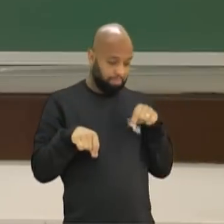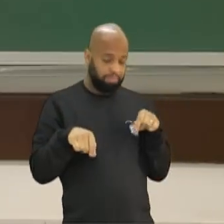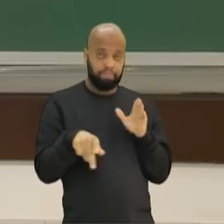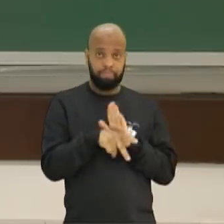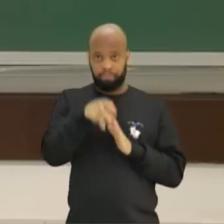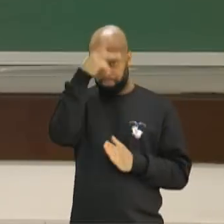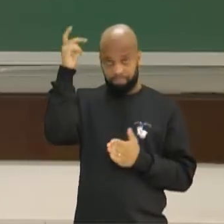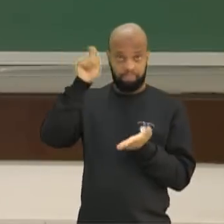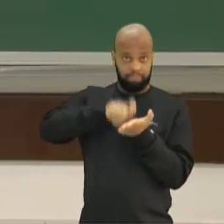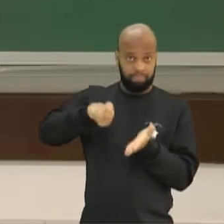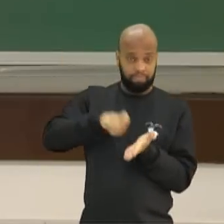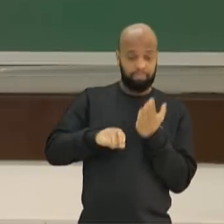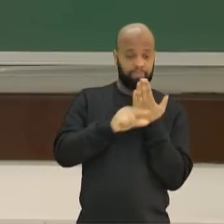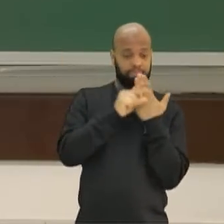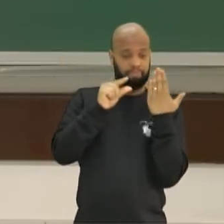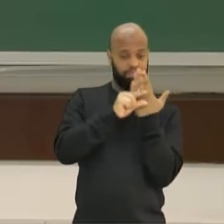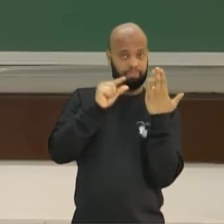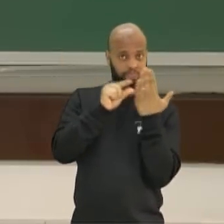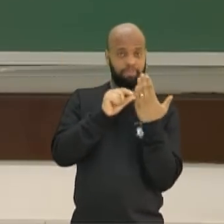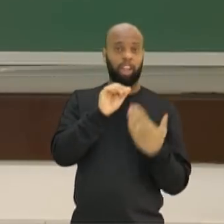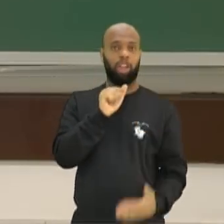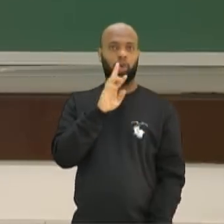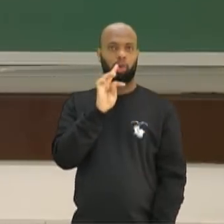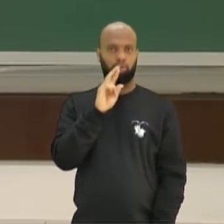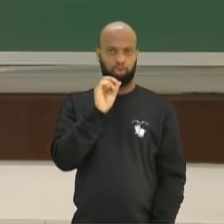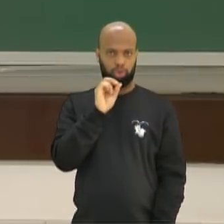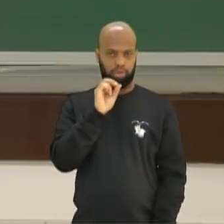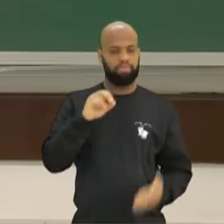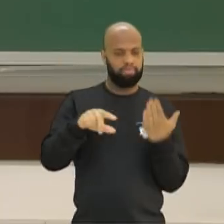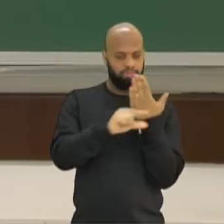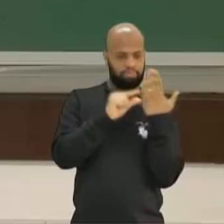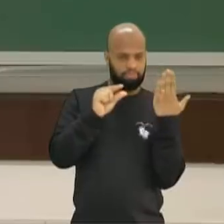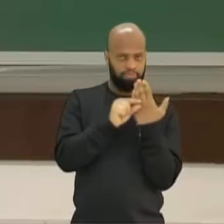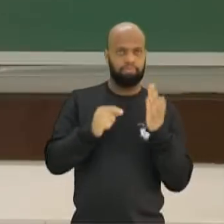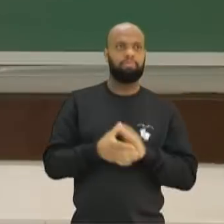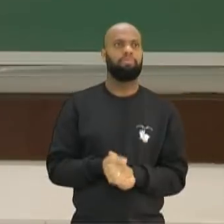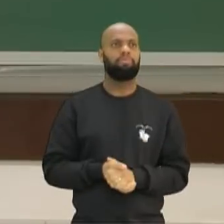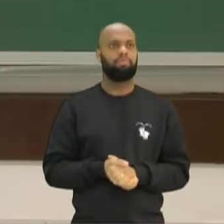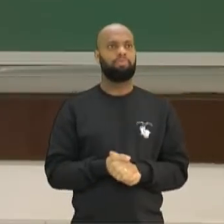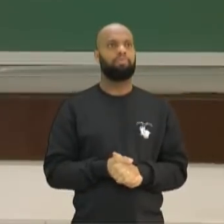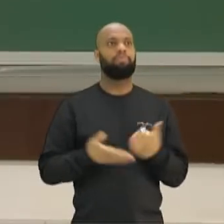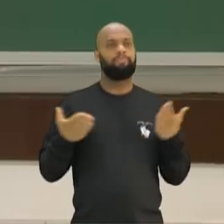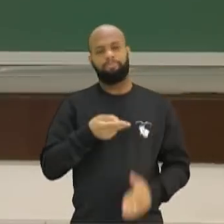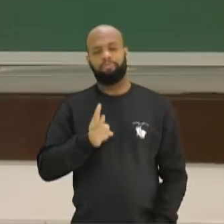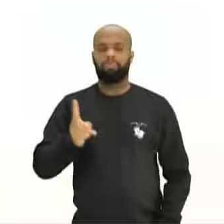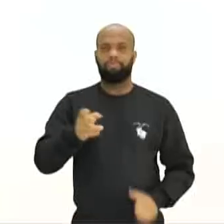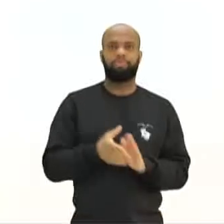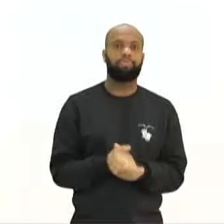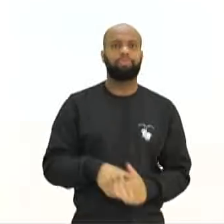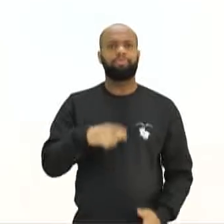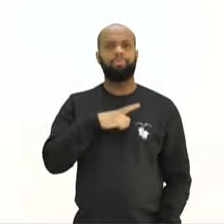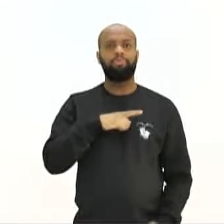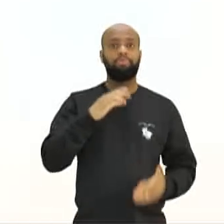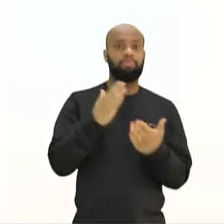do locutor, escolhas do autor da reportagem. Continuando.